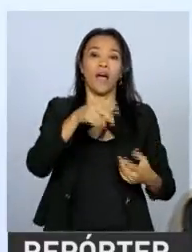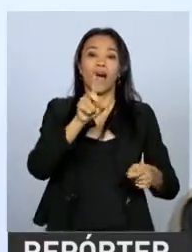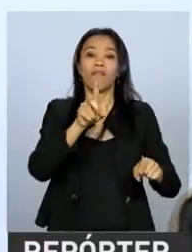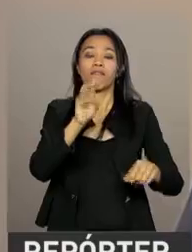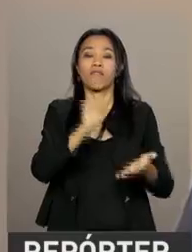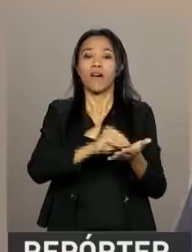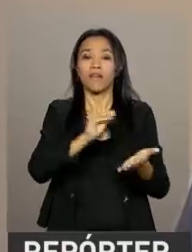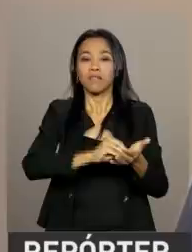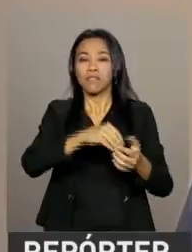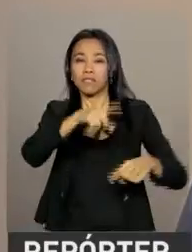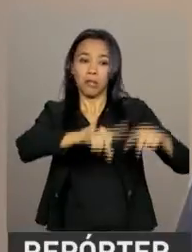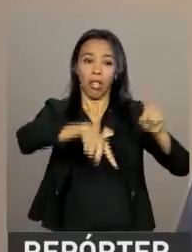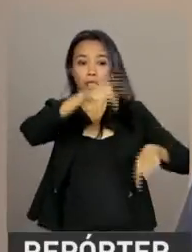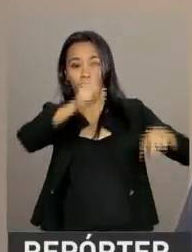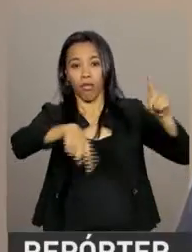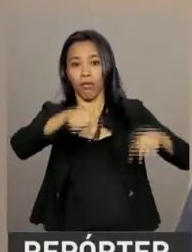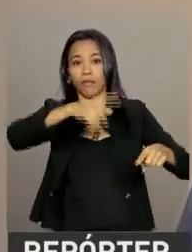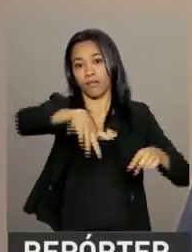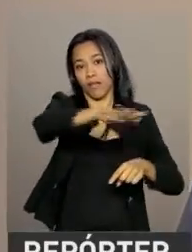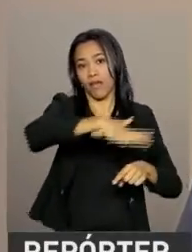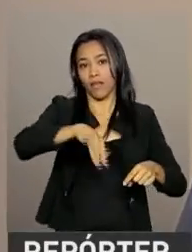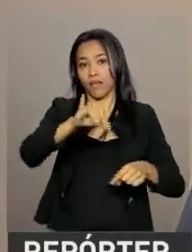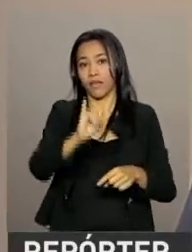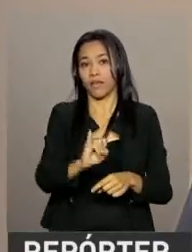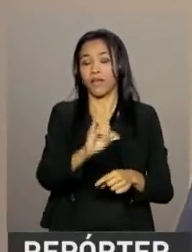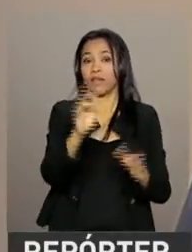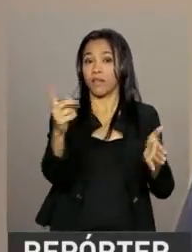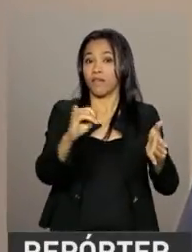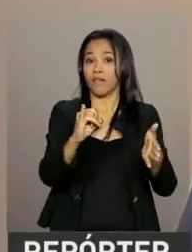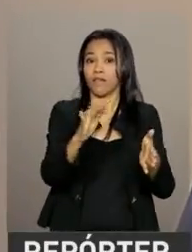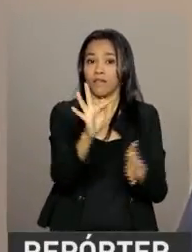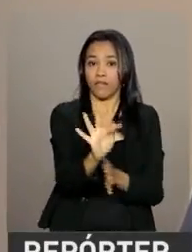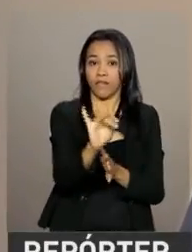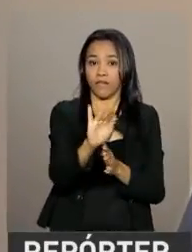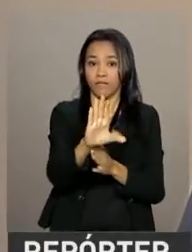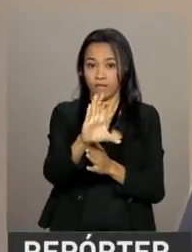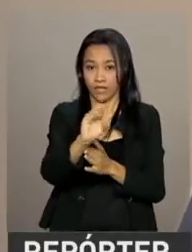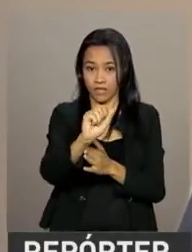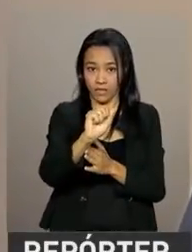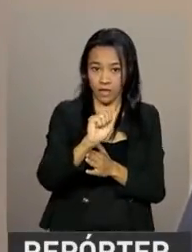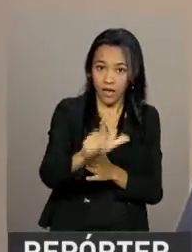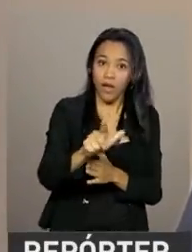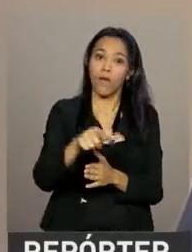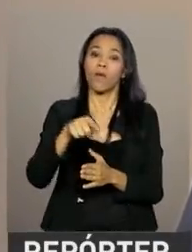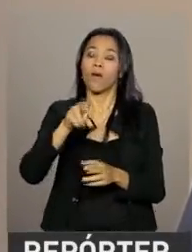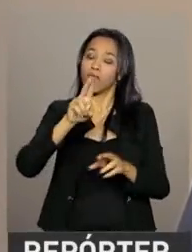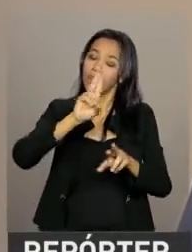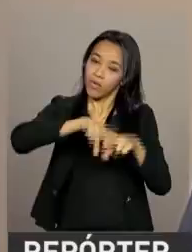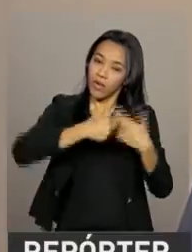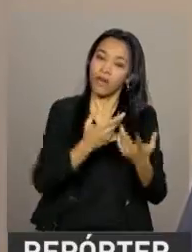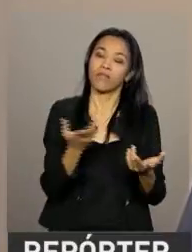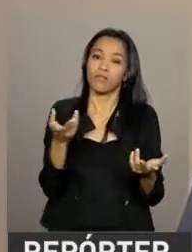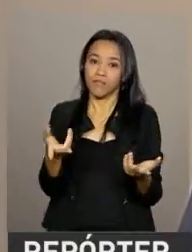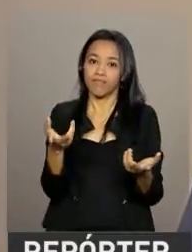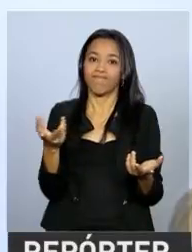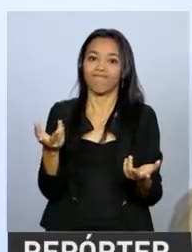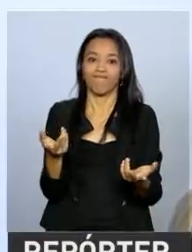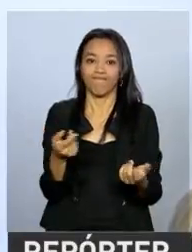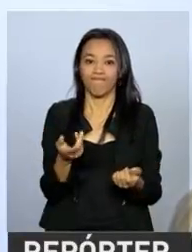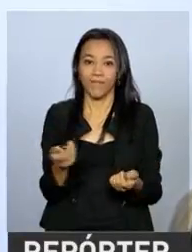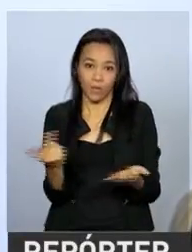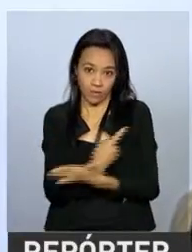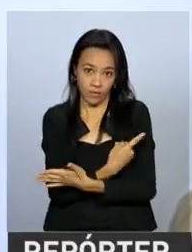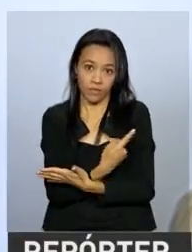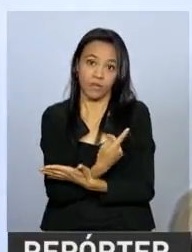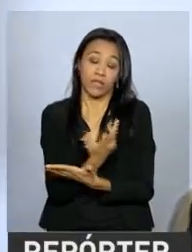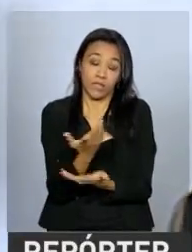à recessão. Desequilíbrio fiscal levou à recessão. Parte do desequilíbrio fiscal advém fortemente da Previdência, né?